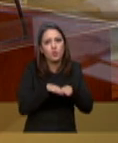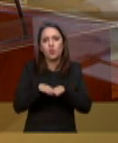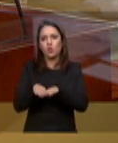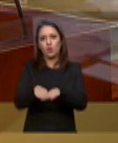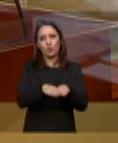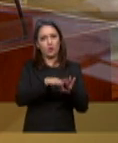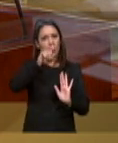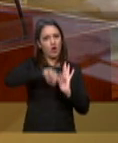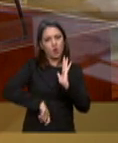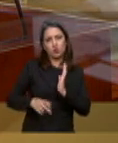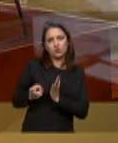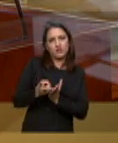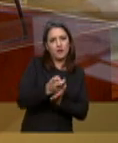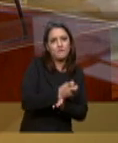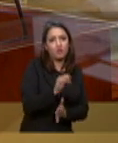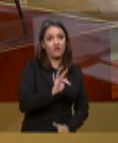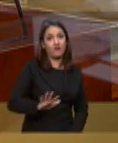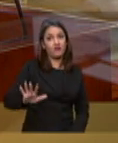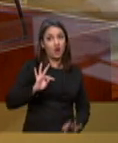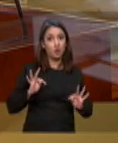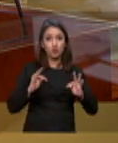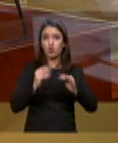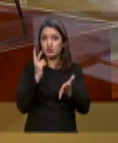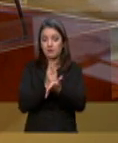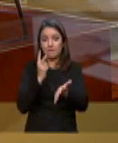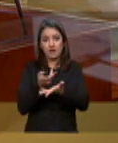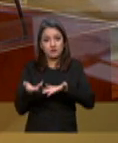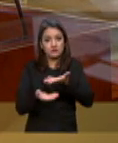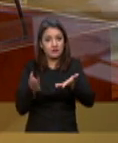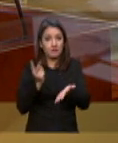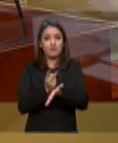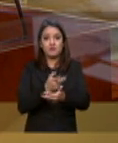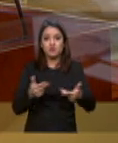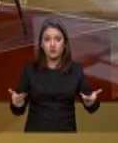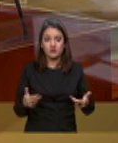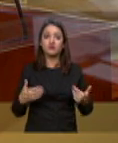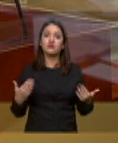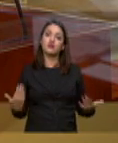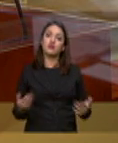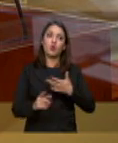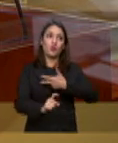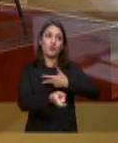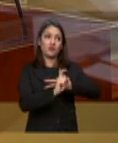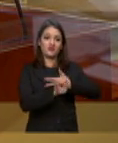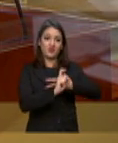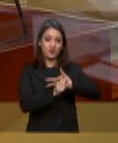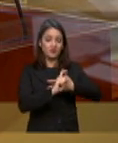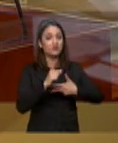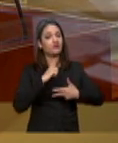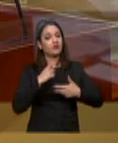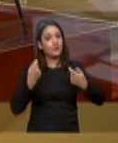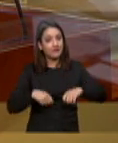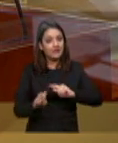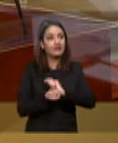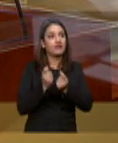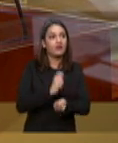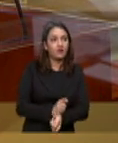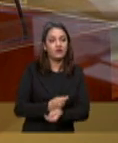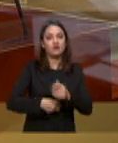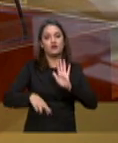todos os tributos federais. Além disso, fica claro na exposição de motivos também que o Poder Executivo se preocupou em adequar a norma